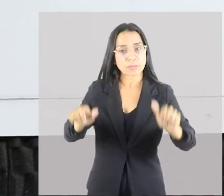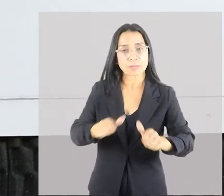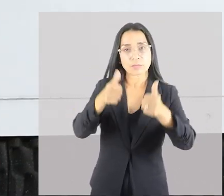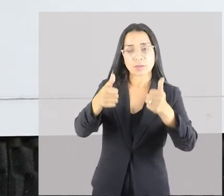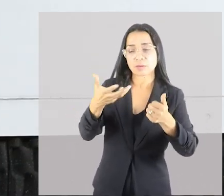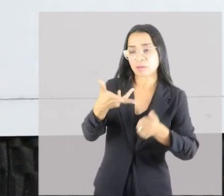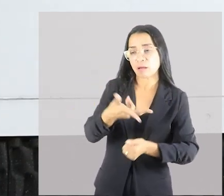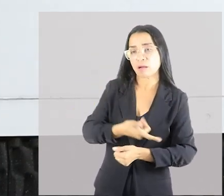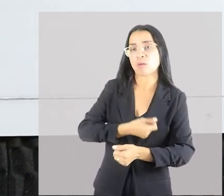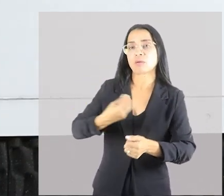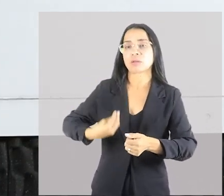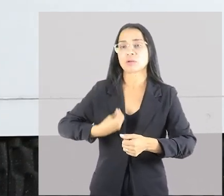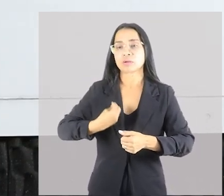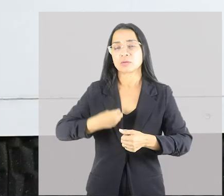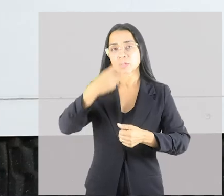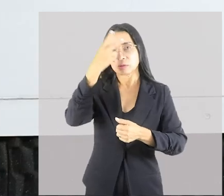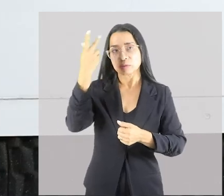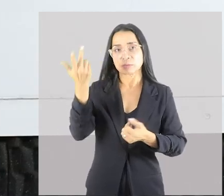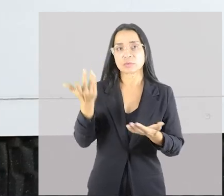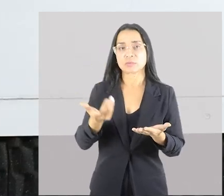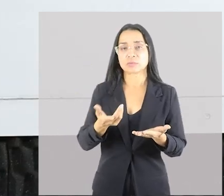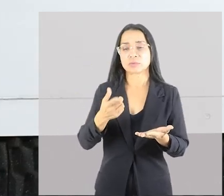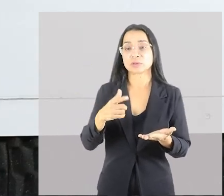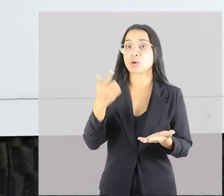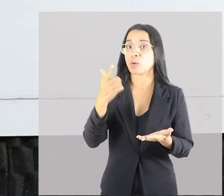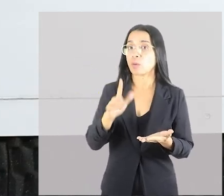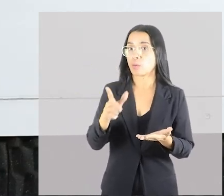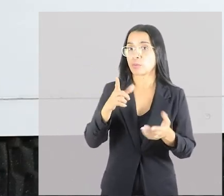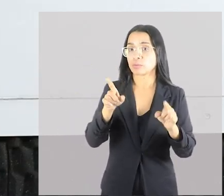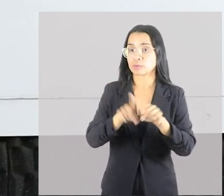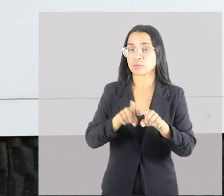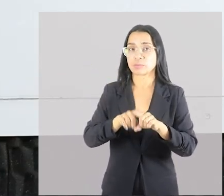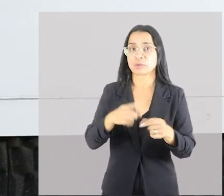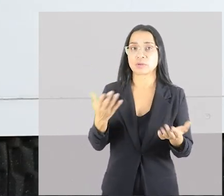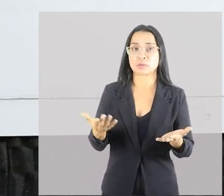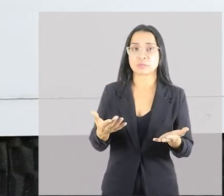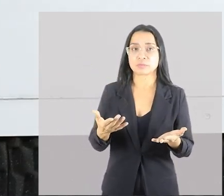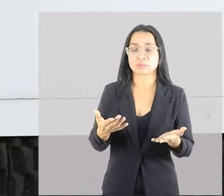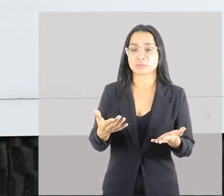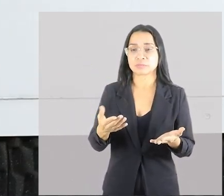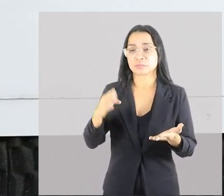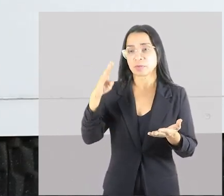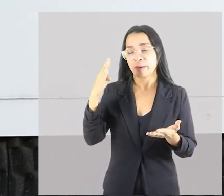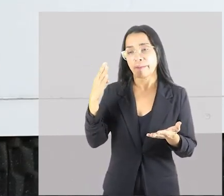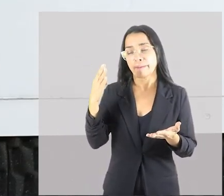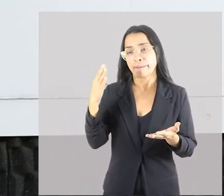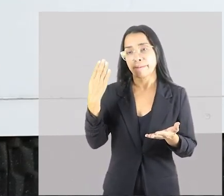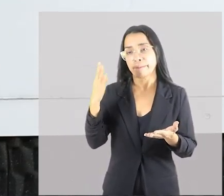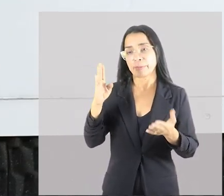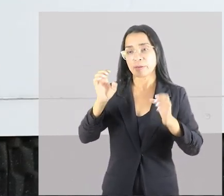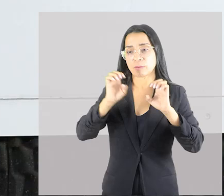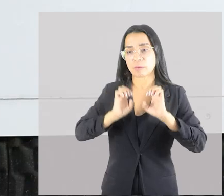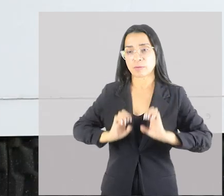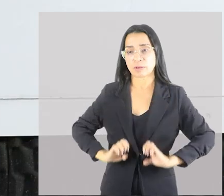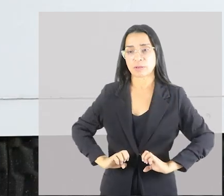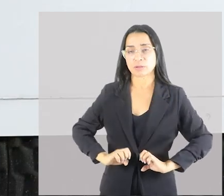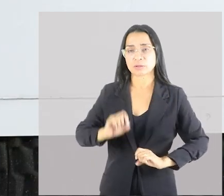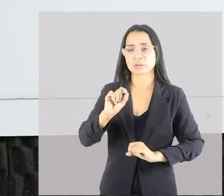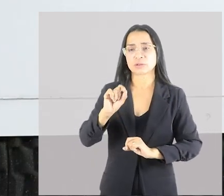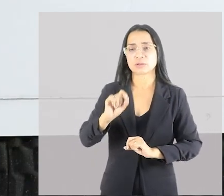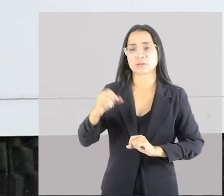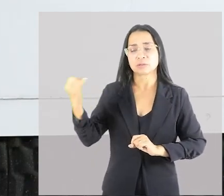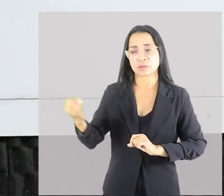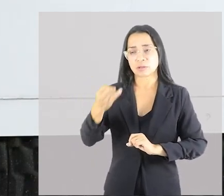da qualidade de vida desses indivíduos. Aqui embaixo eu coloquei para vocês um ponto que é a bioética, né? Que isso é muito